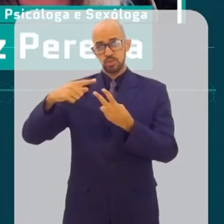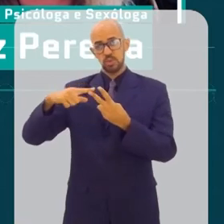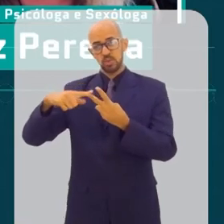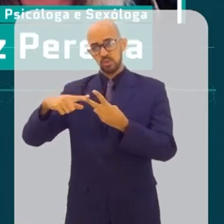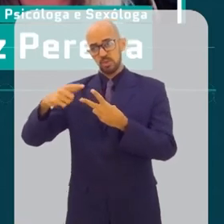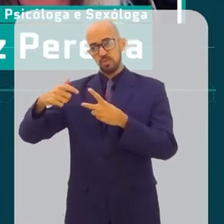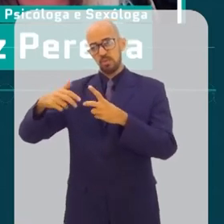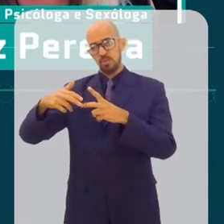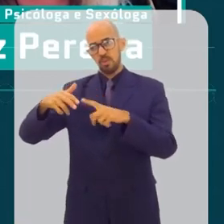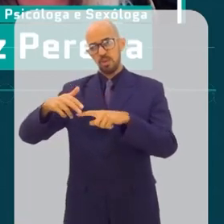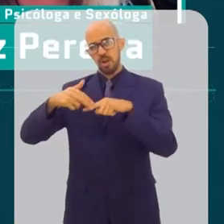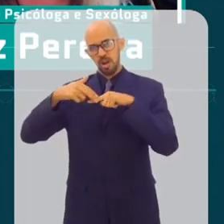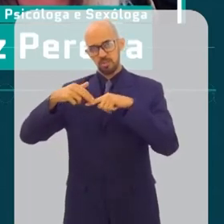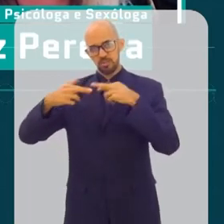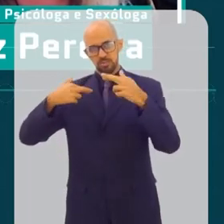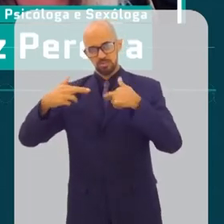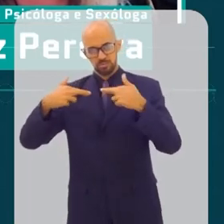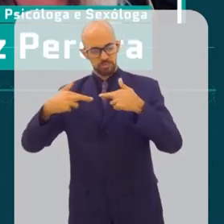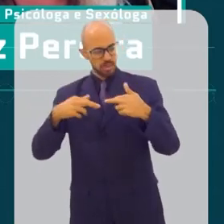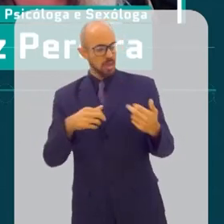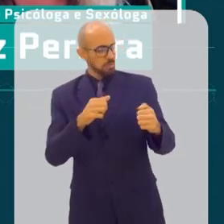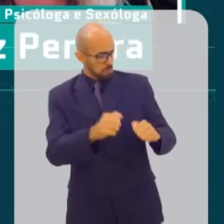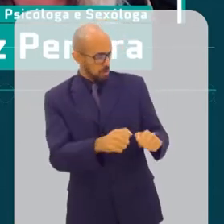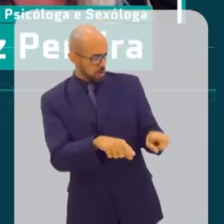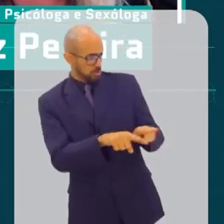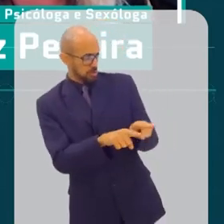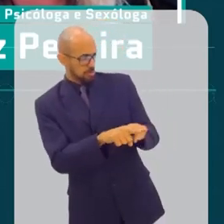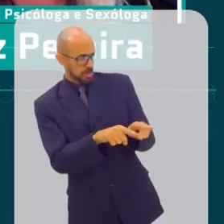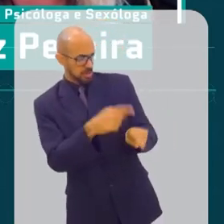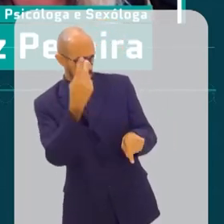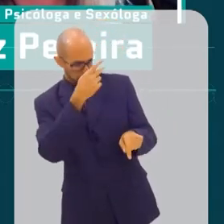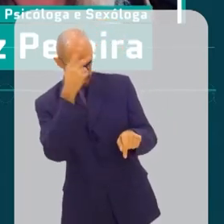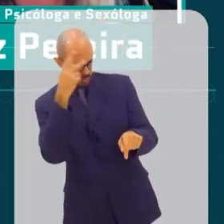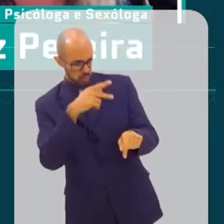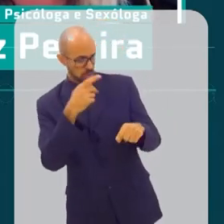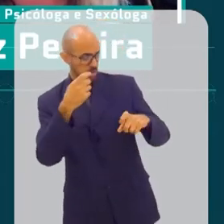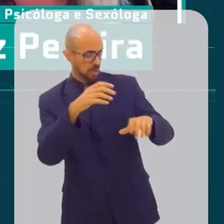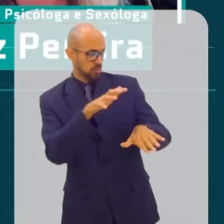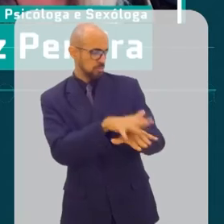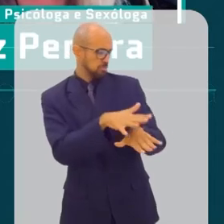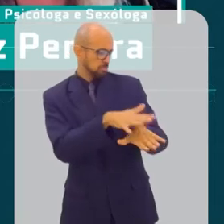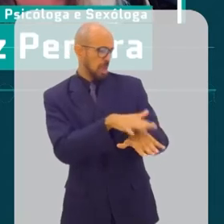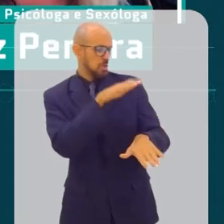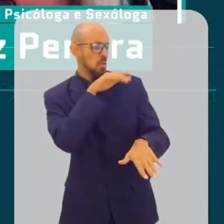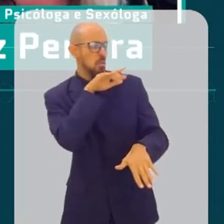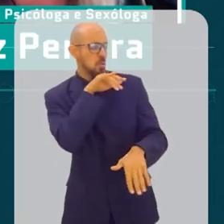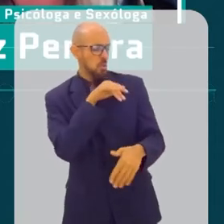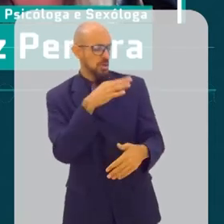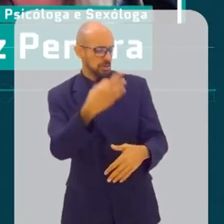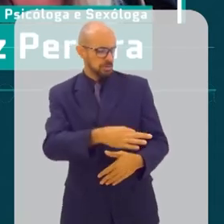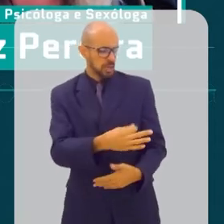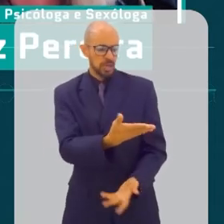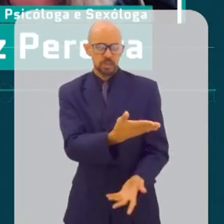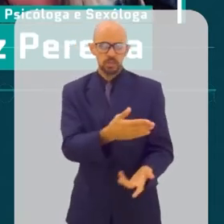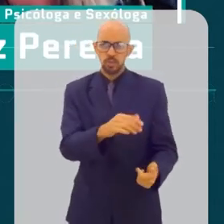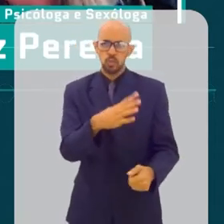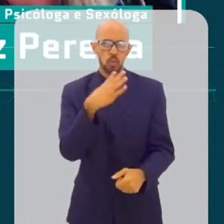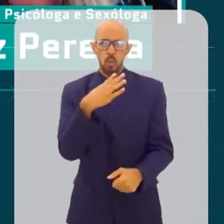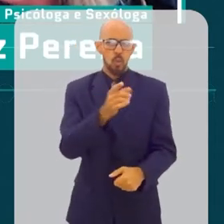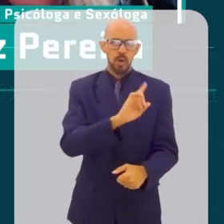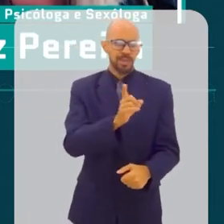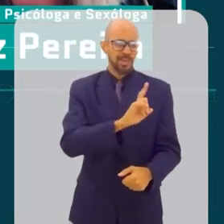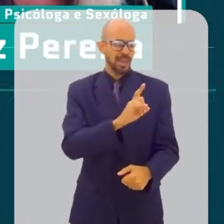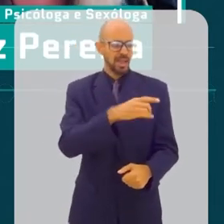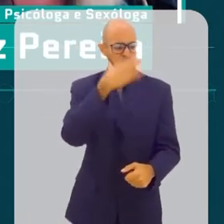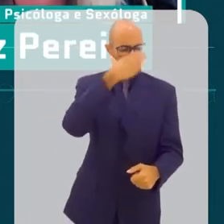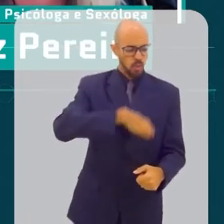É, e E também esse acontece. parceiro pode ser também um parceiro ruim, né? Que transa Sim. mal, né? Sim, isso é Que importante.